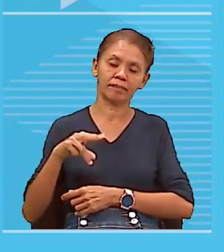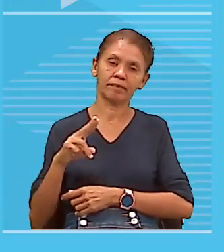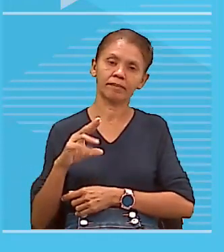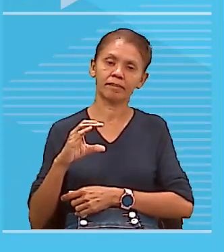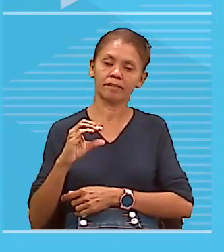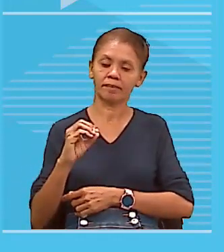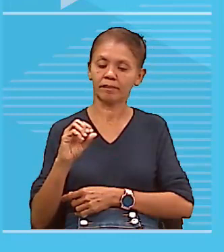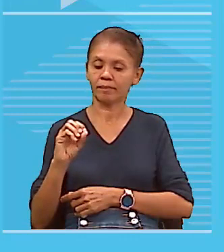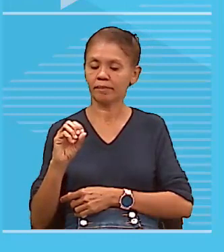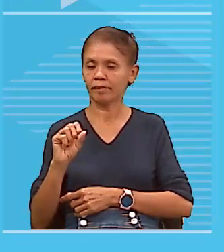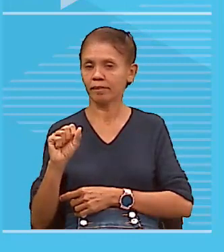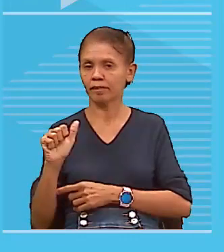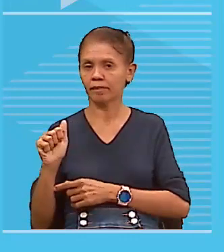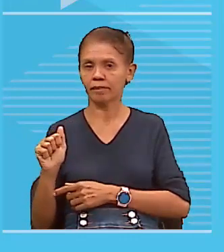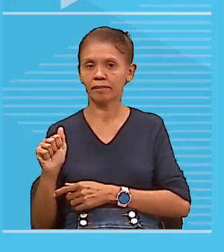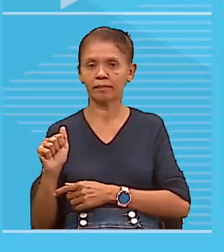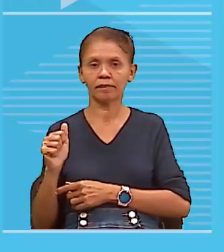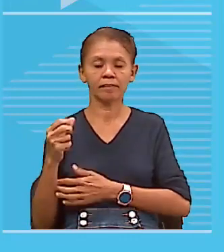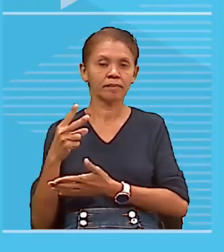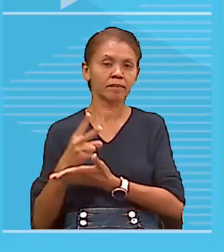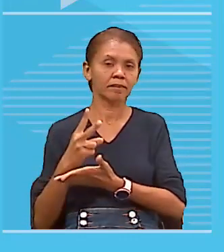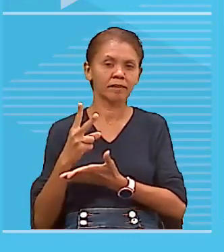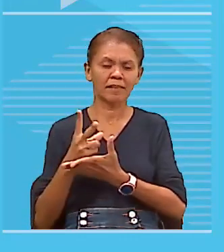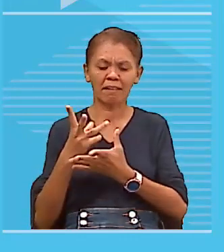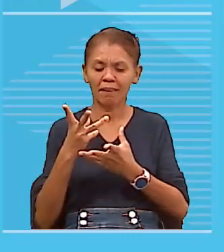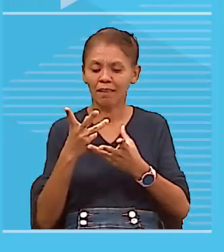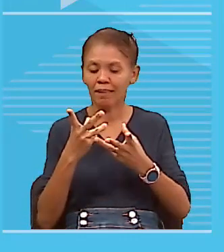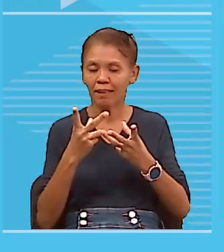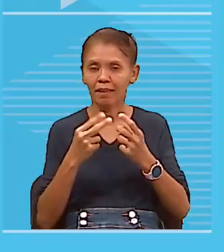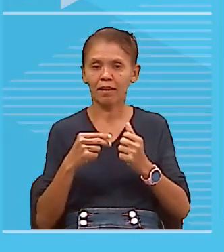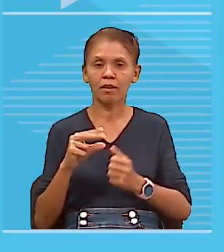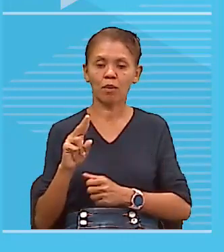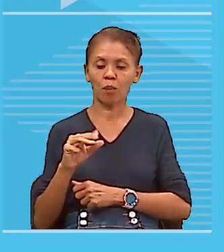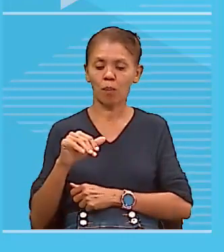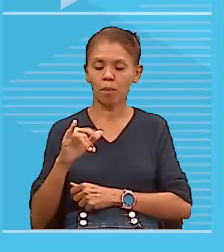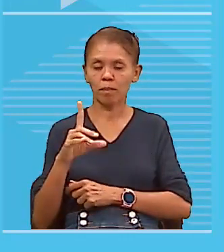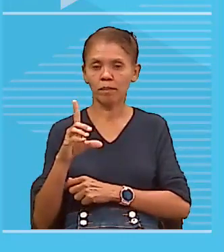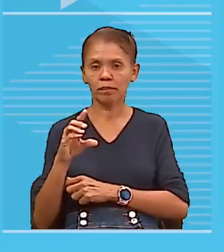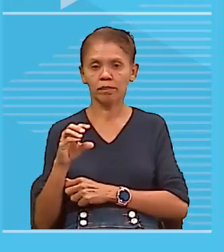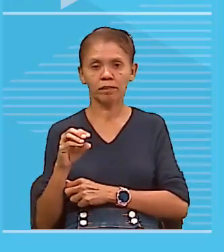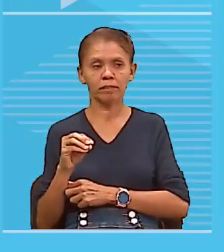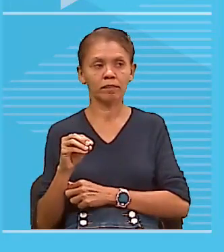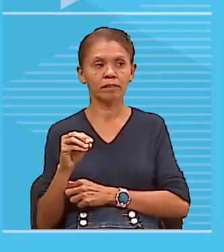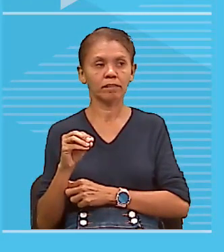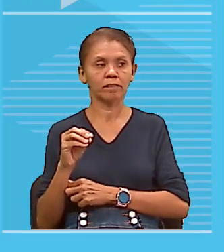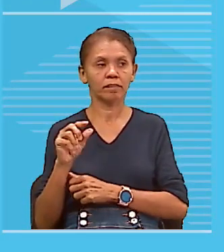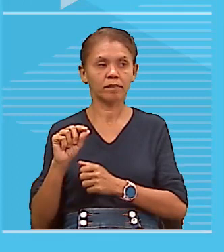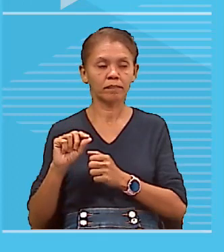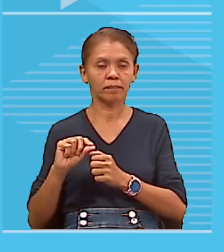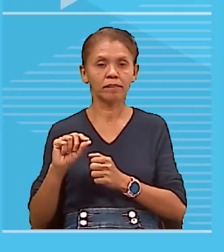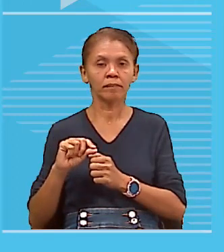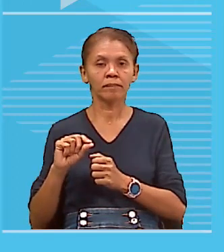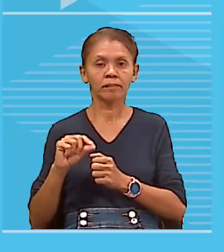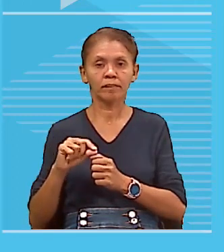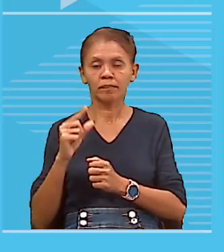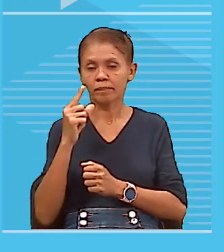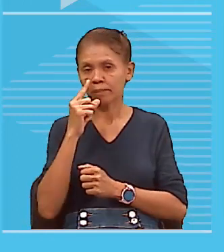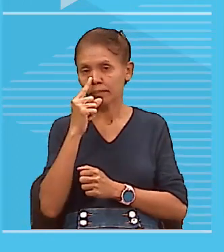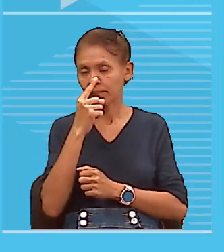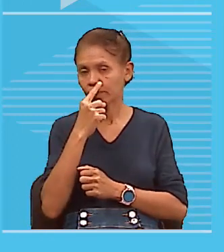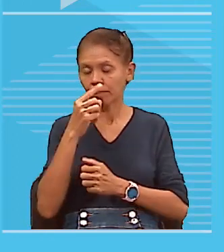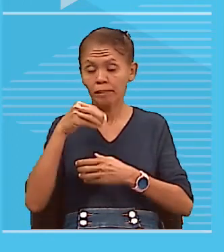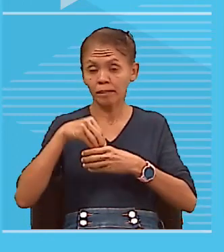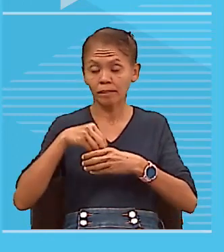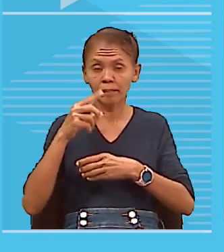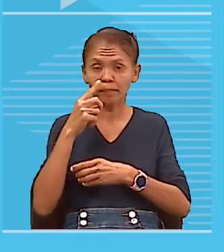ficar todo o tempo úmido, né? Essa umidade, esse muco que é feito na região do interior do nosso